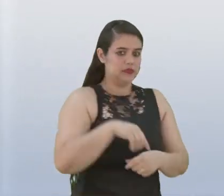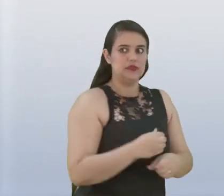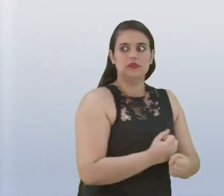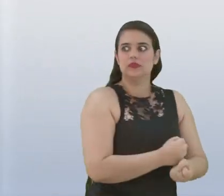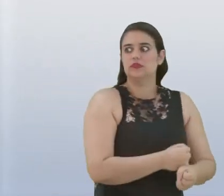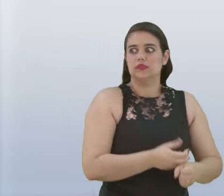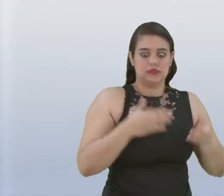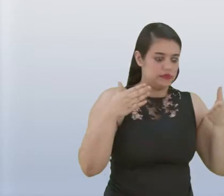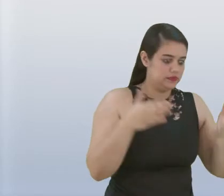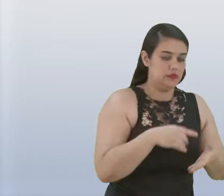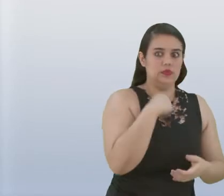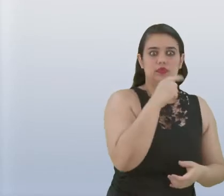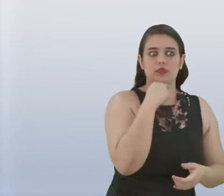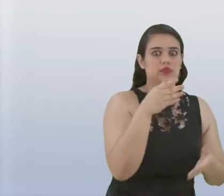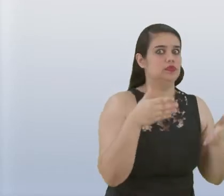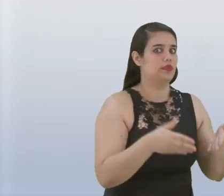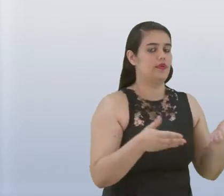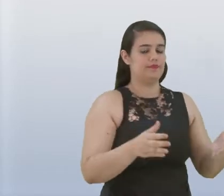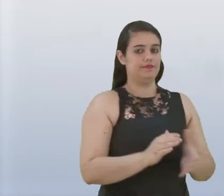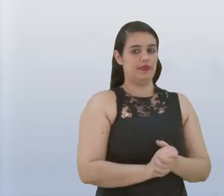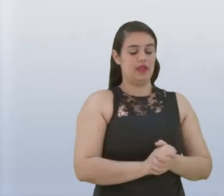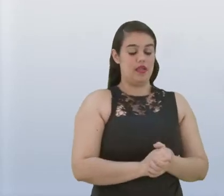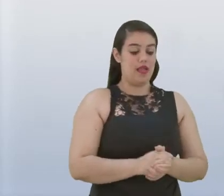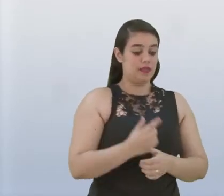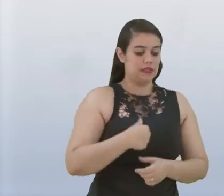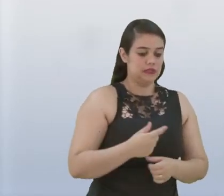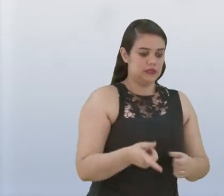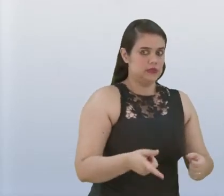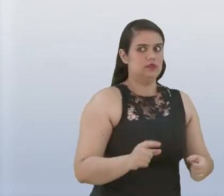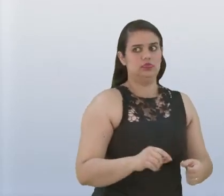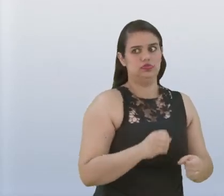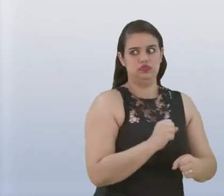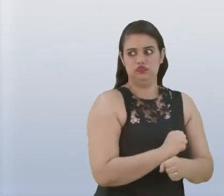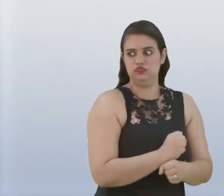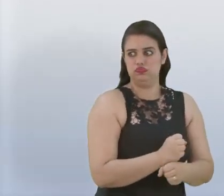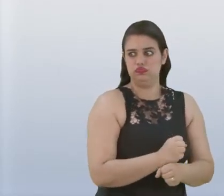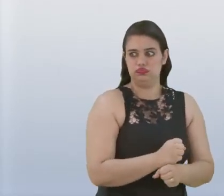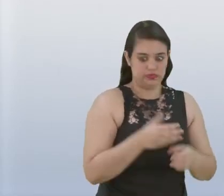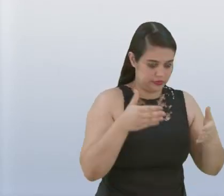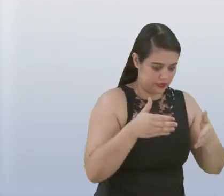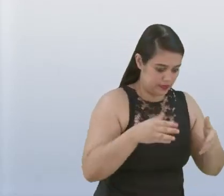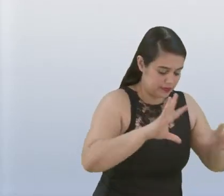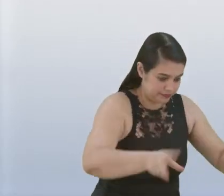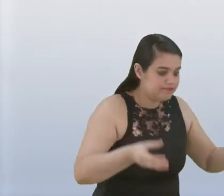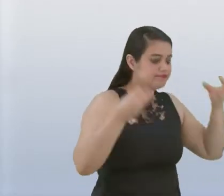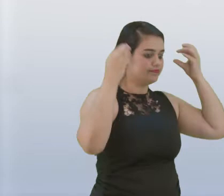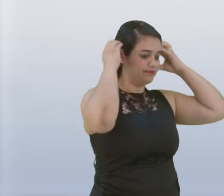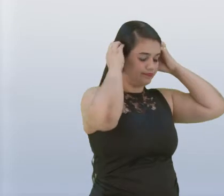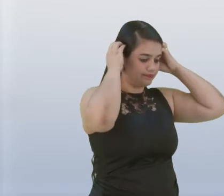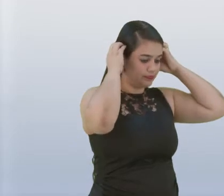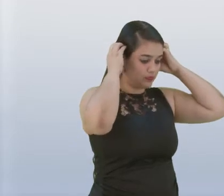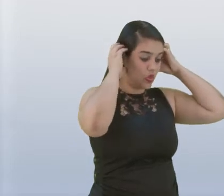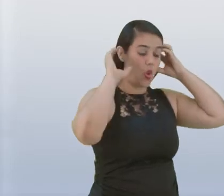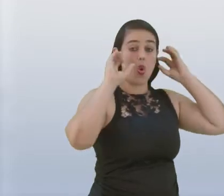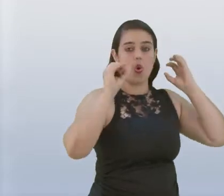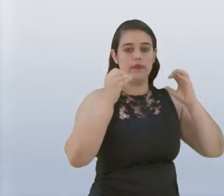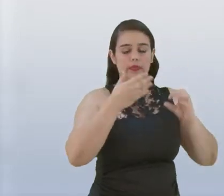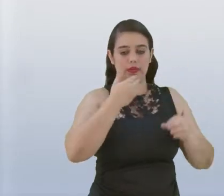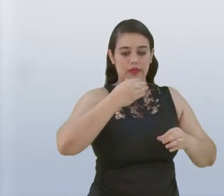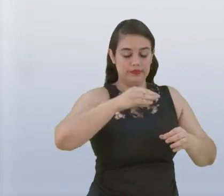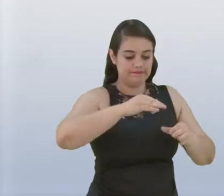barulhenta. Haja concentração, não é mesmo? Aos incomodados, resta colocar um fone de ouvido ou, em último